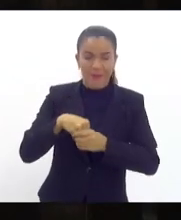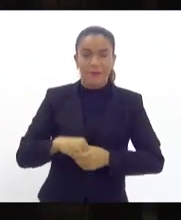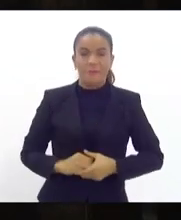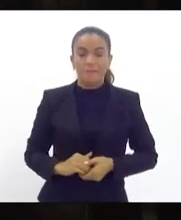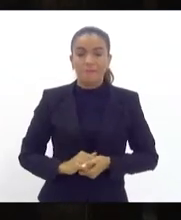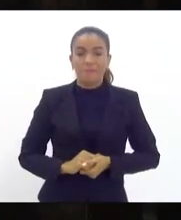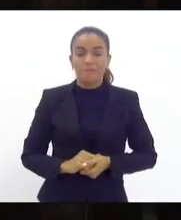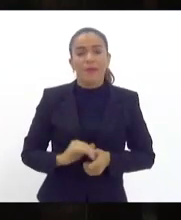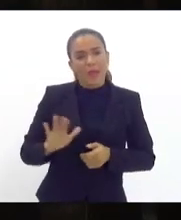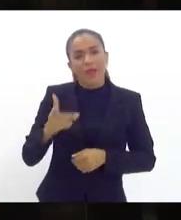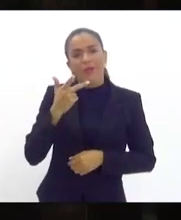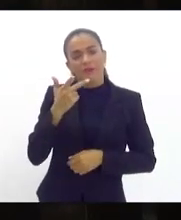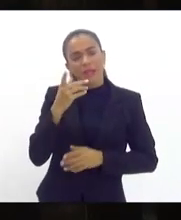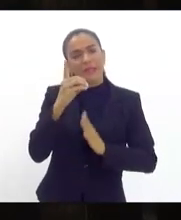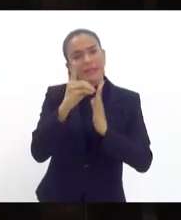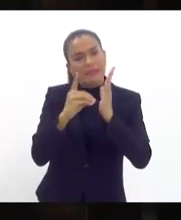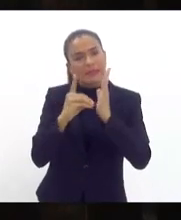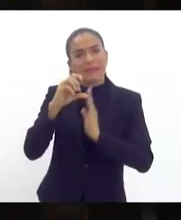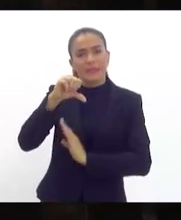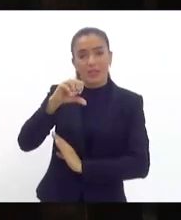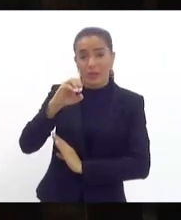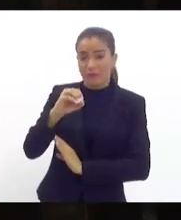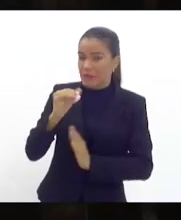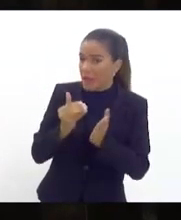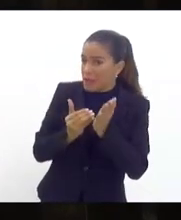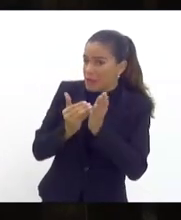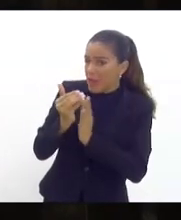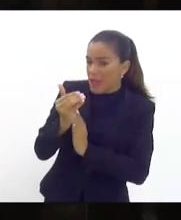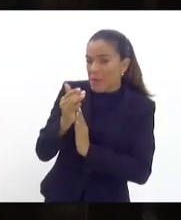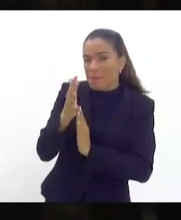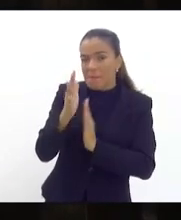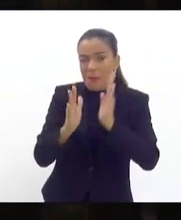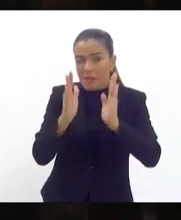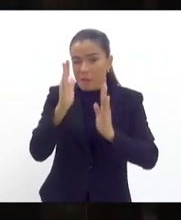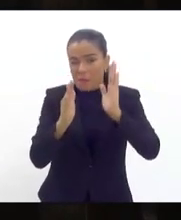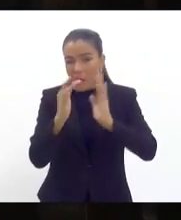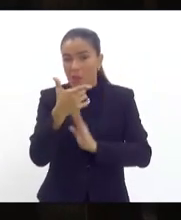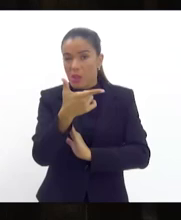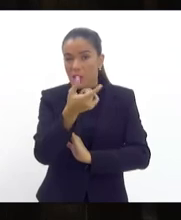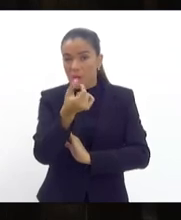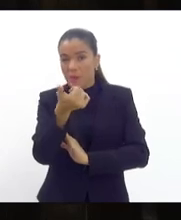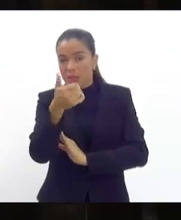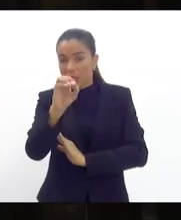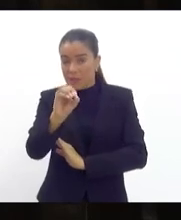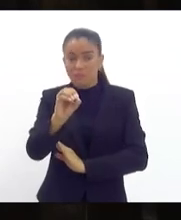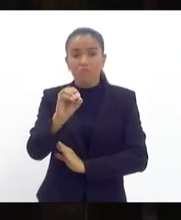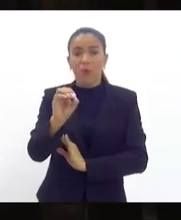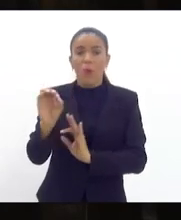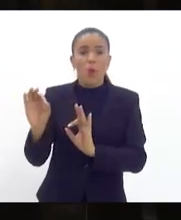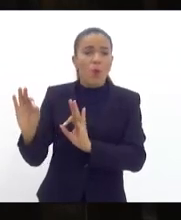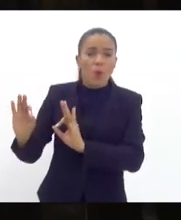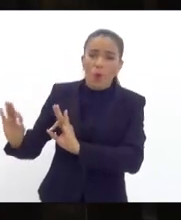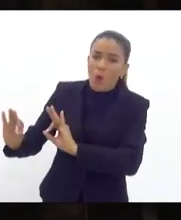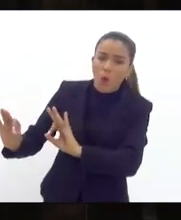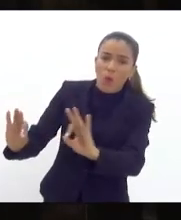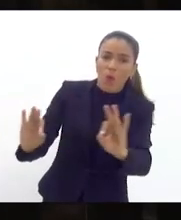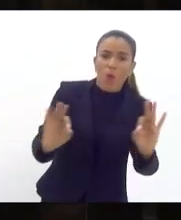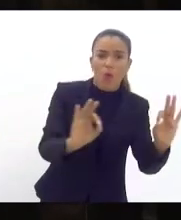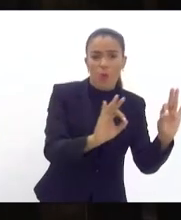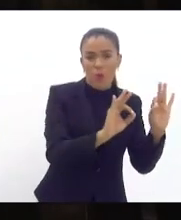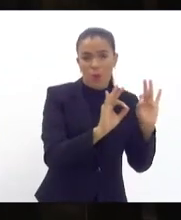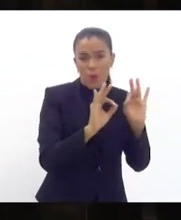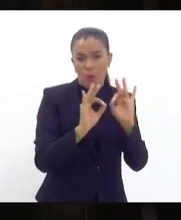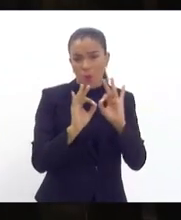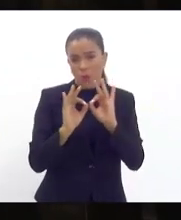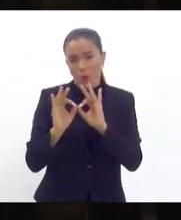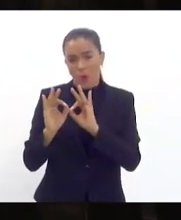como eu falei na década de 90 até o início de até 2010 estabelecimento de